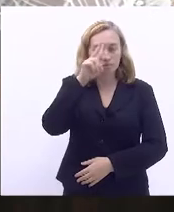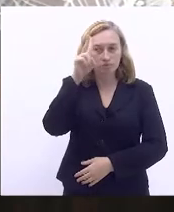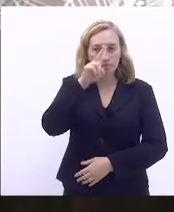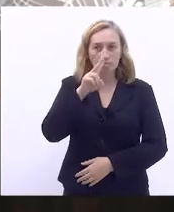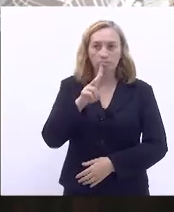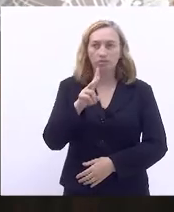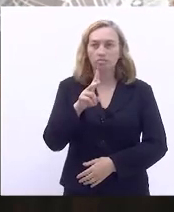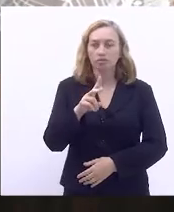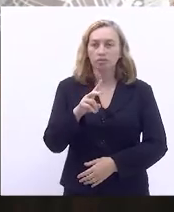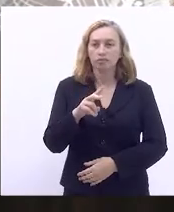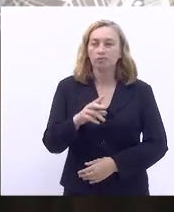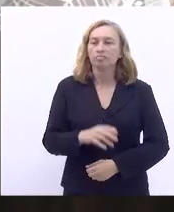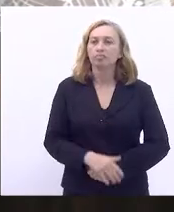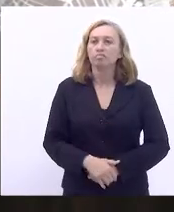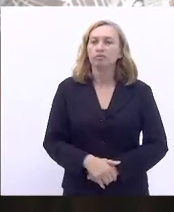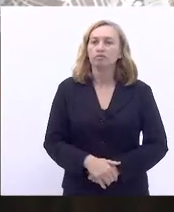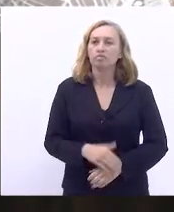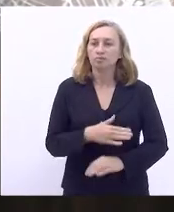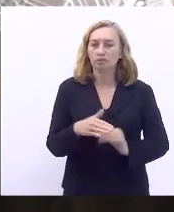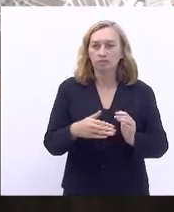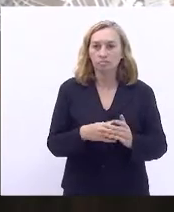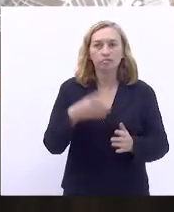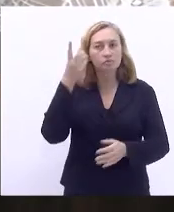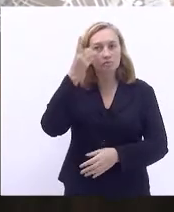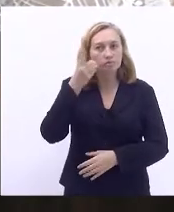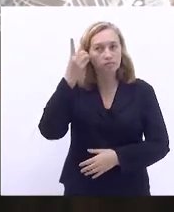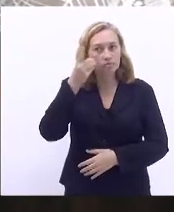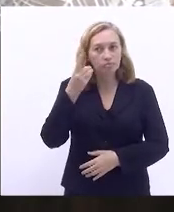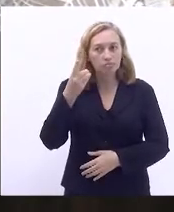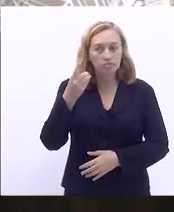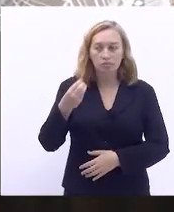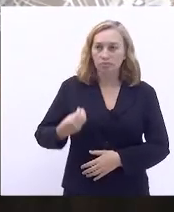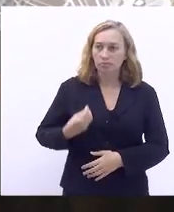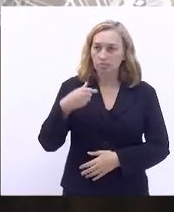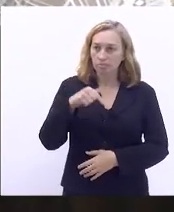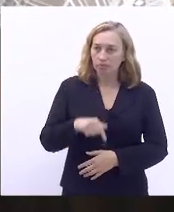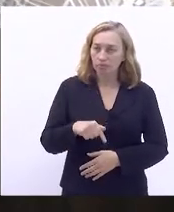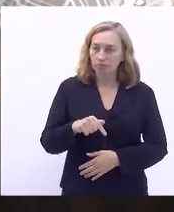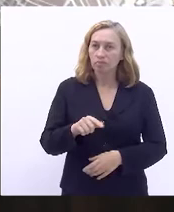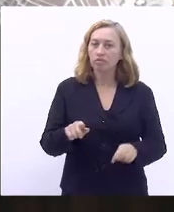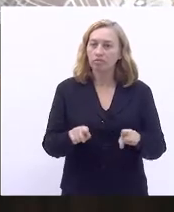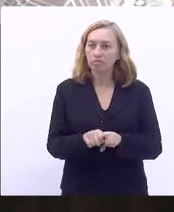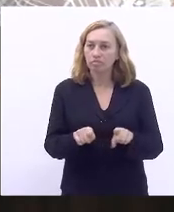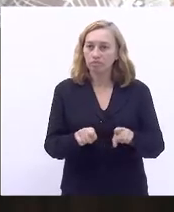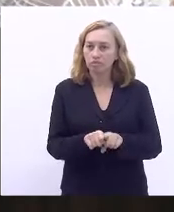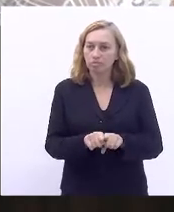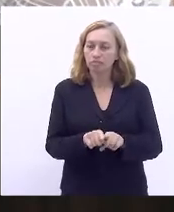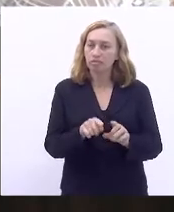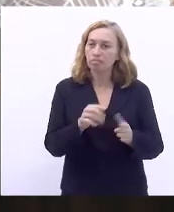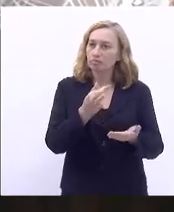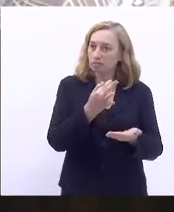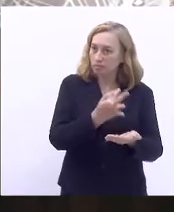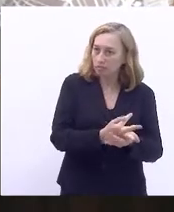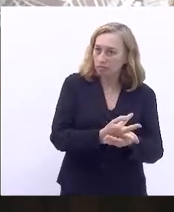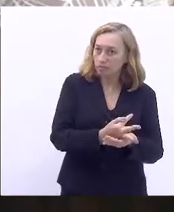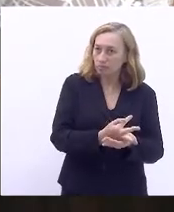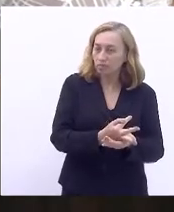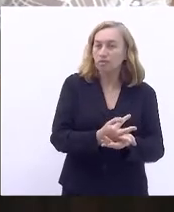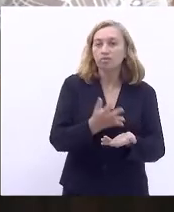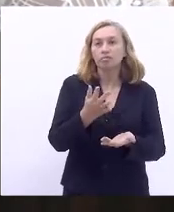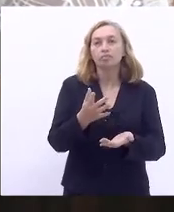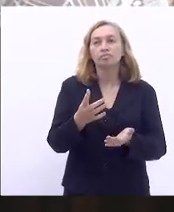Lembrando aos presentes e aos ausentes, a partir do dia de ontem, só é